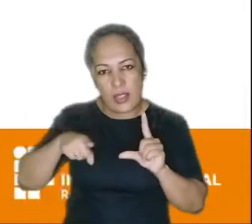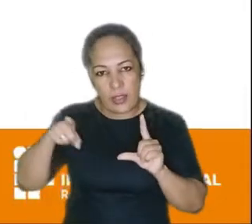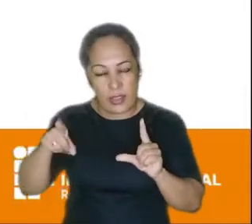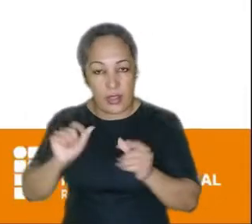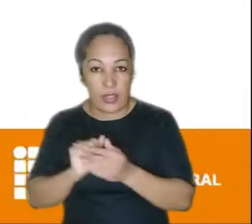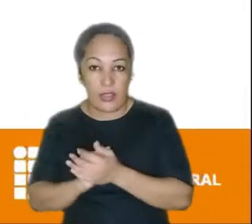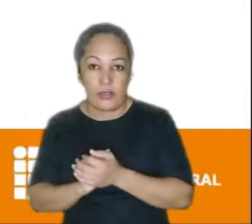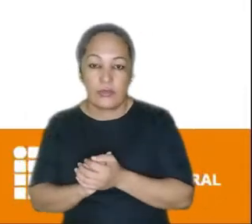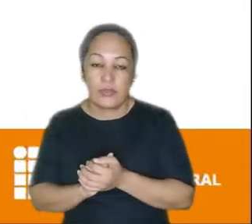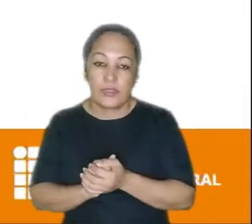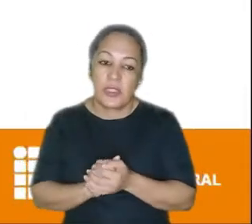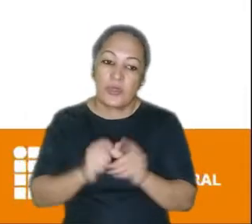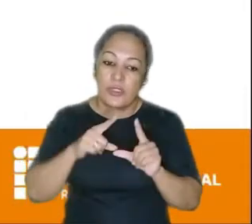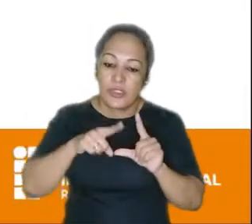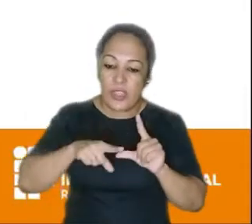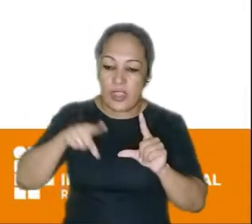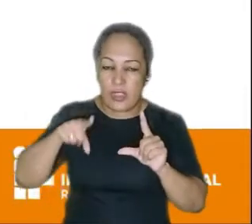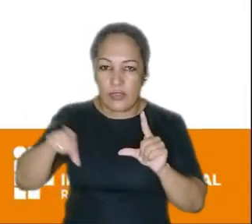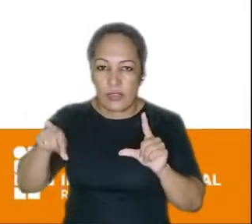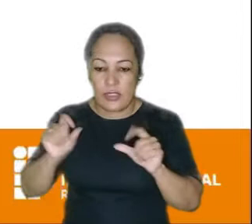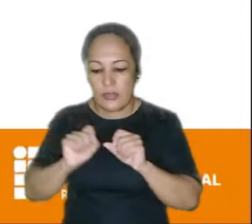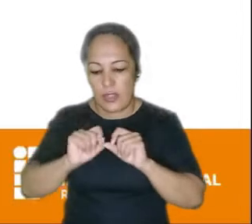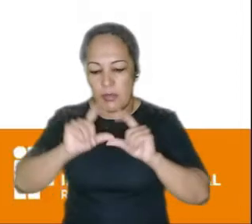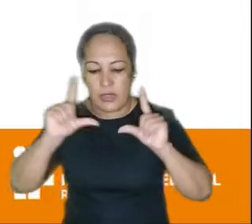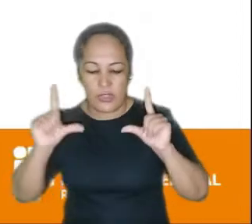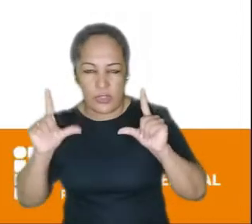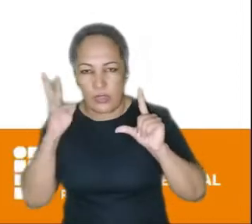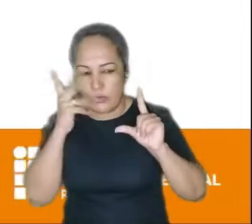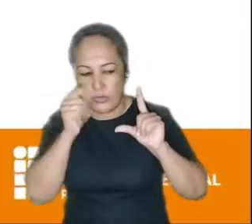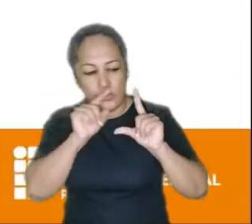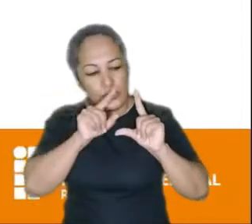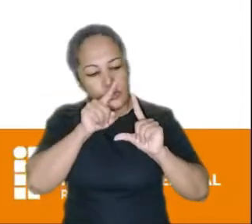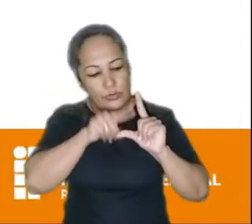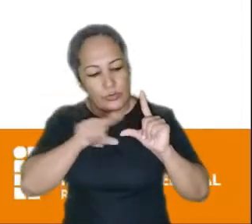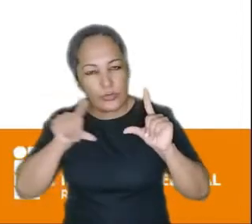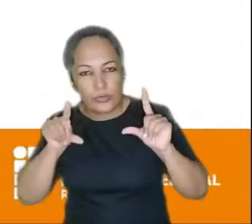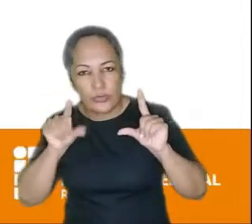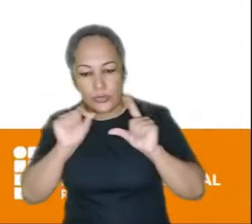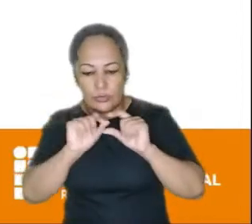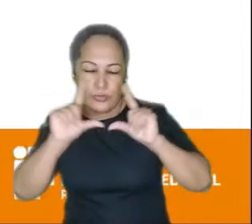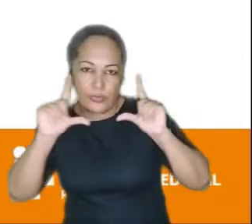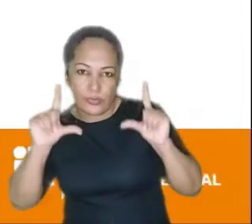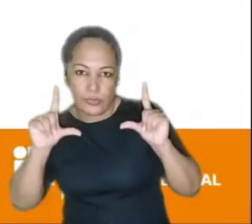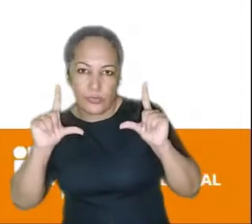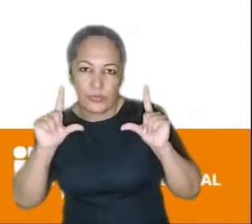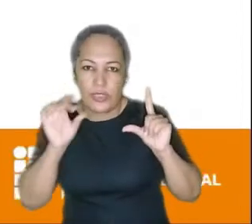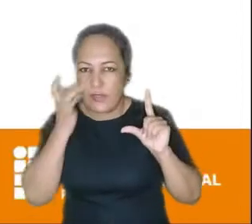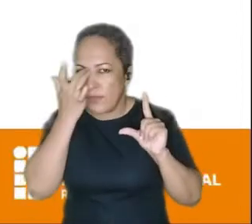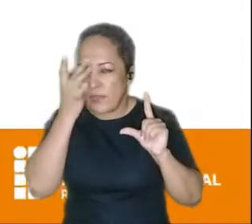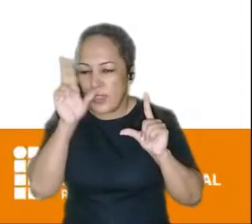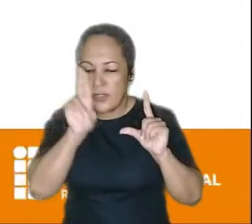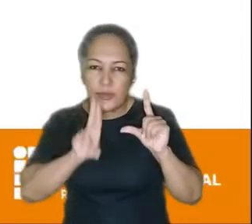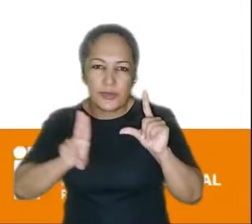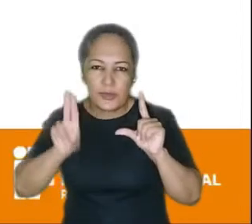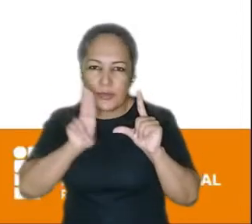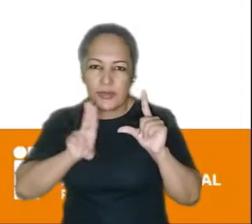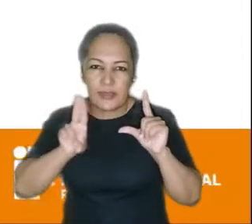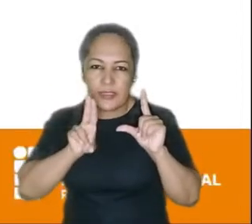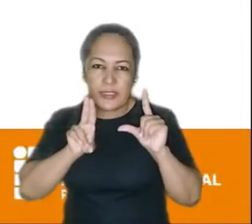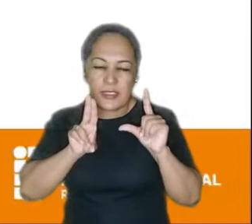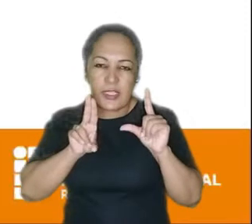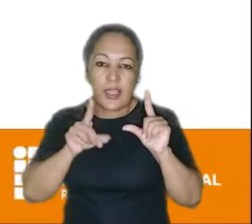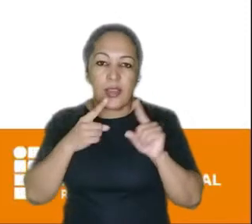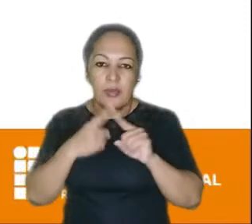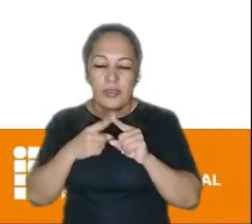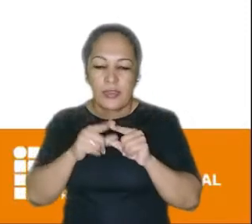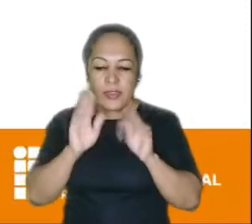você vai abrir numa janela bonitinha, tá? Que é fácil de usar, que seja intuitivo. Como eu falei, o intuitivo é